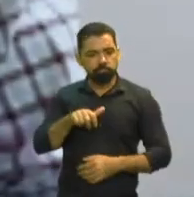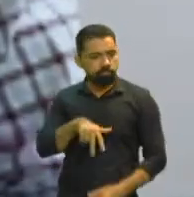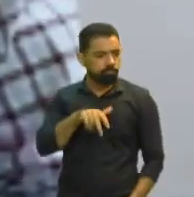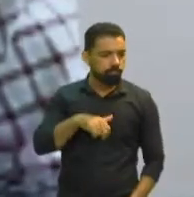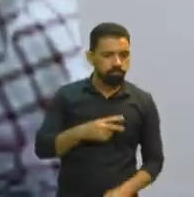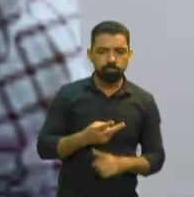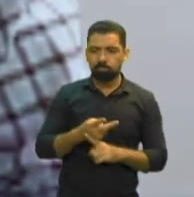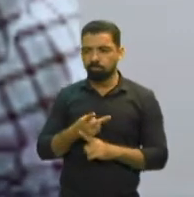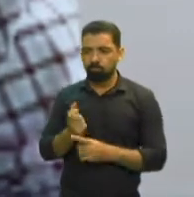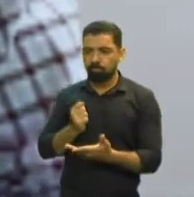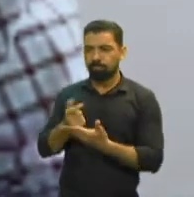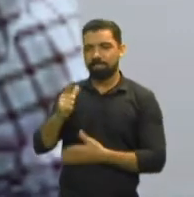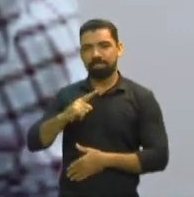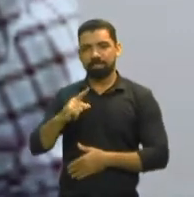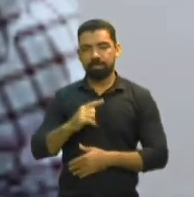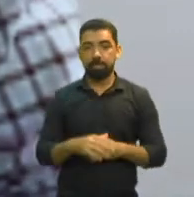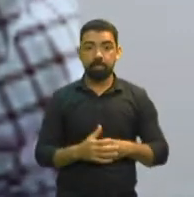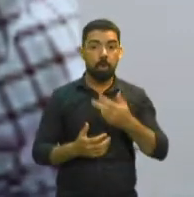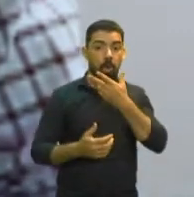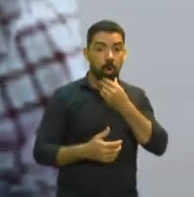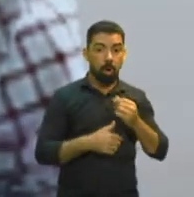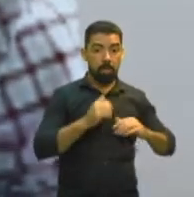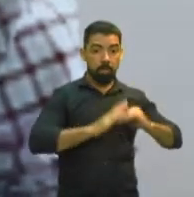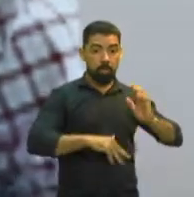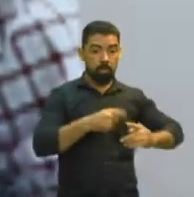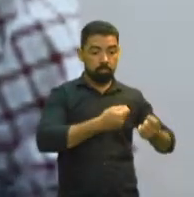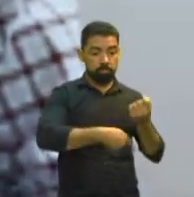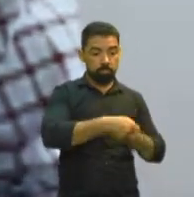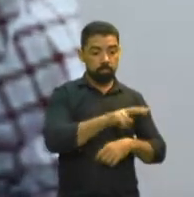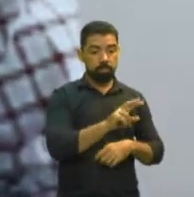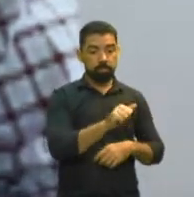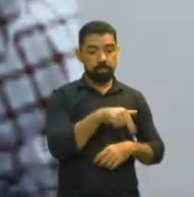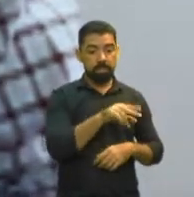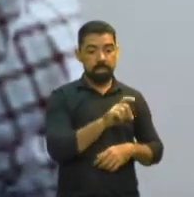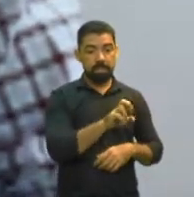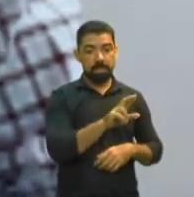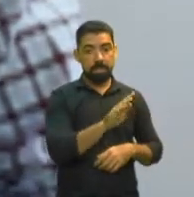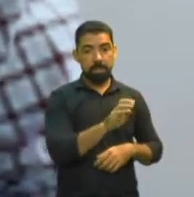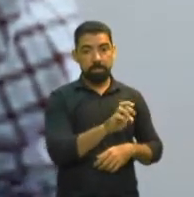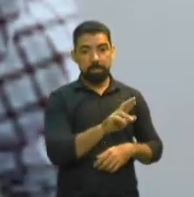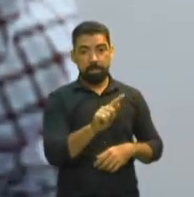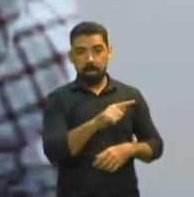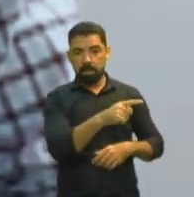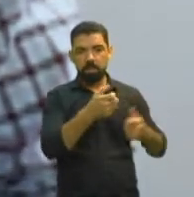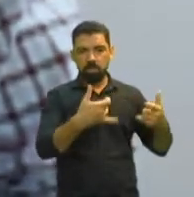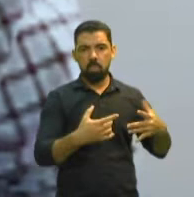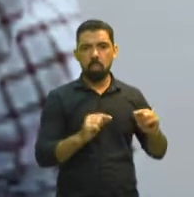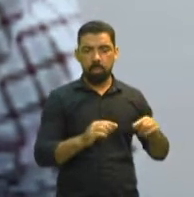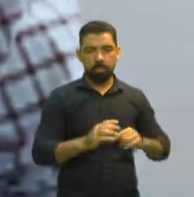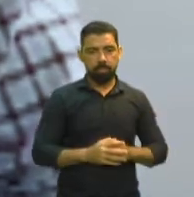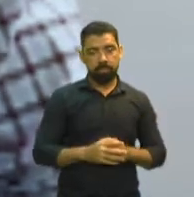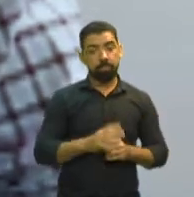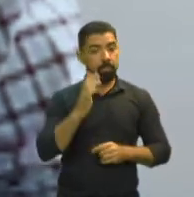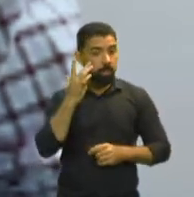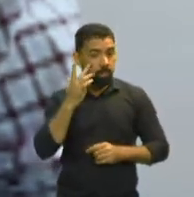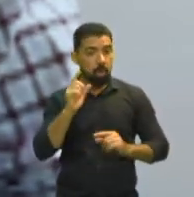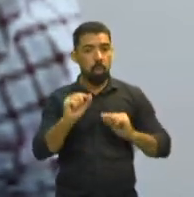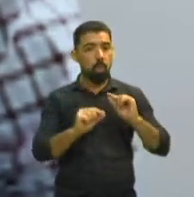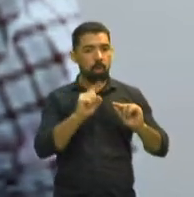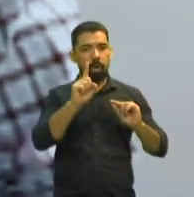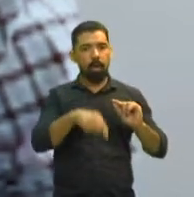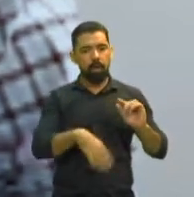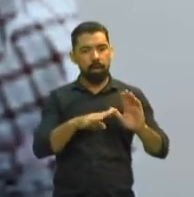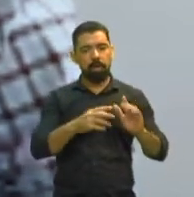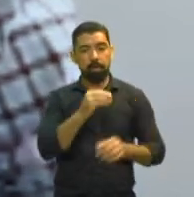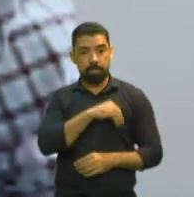Para o economista Vandenberg Almeida, um dos fatores para o aumento nas vendas é a renda extra do 13º